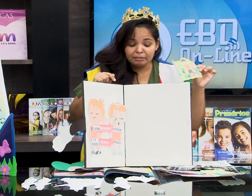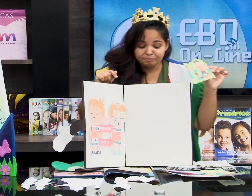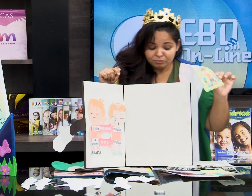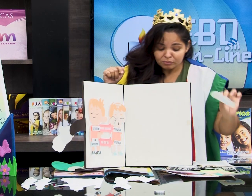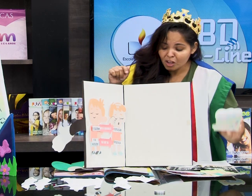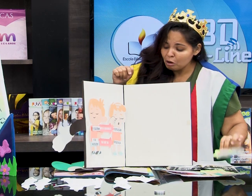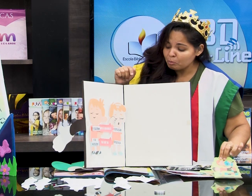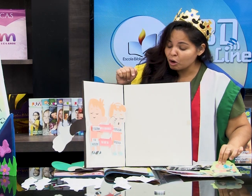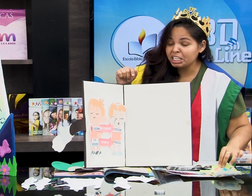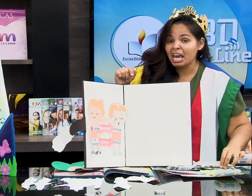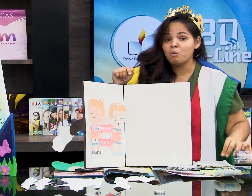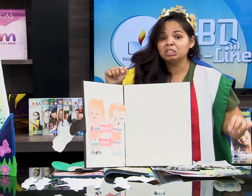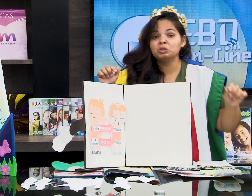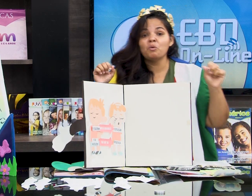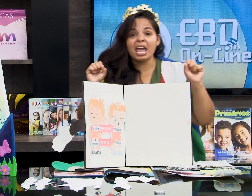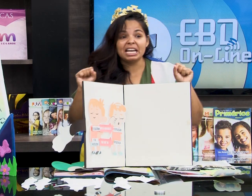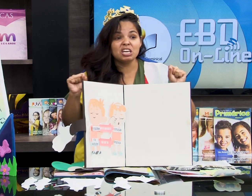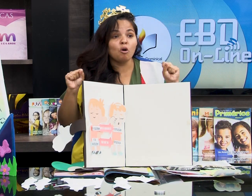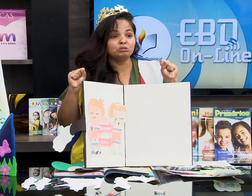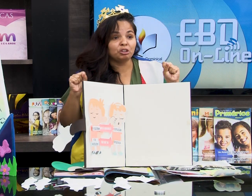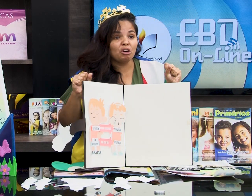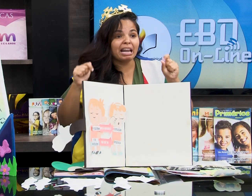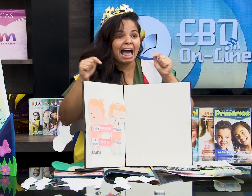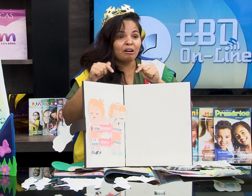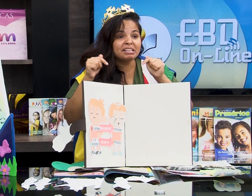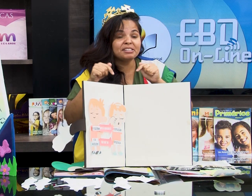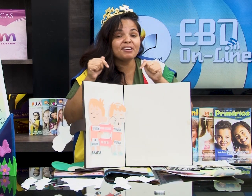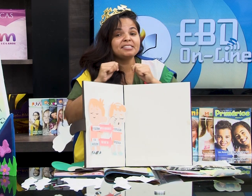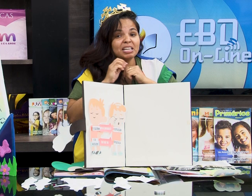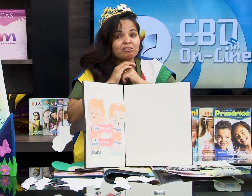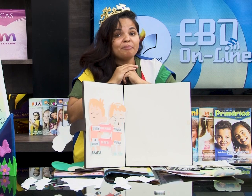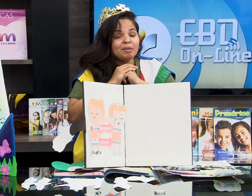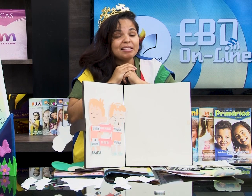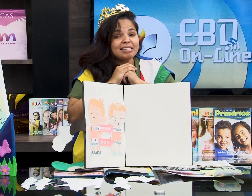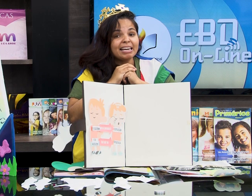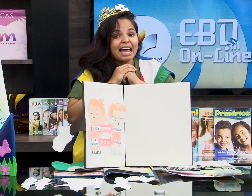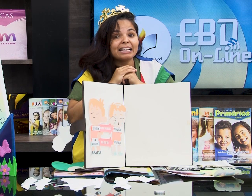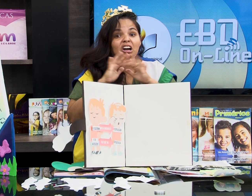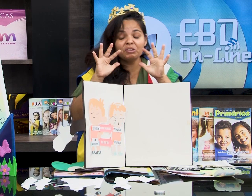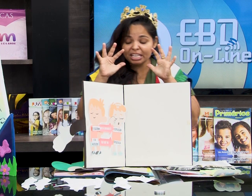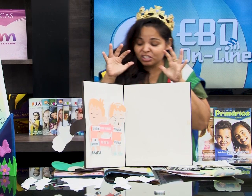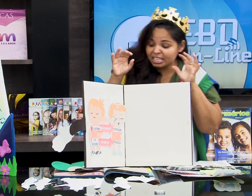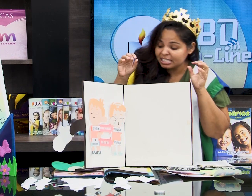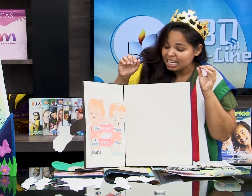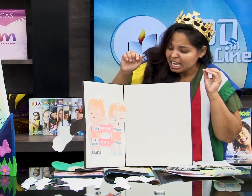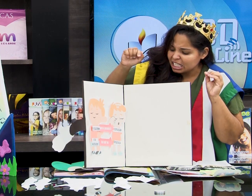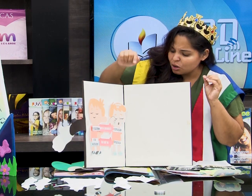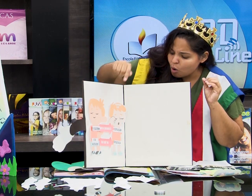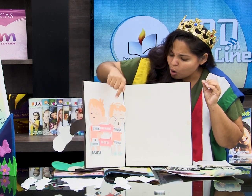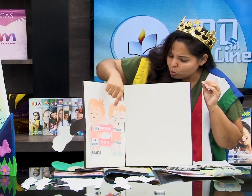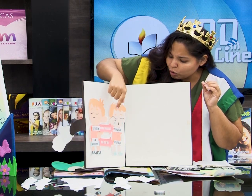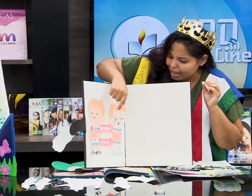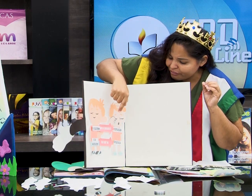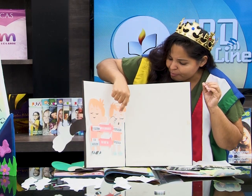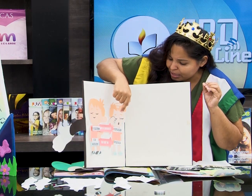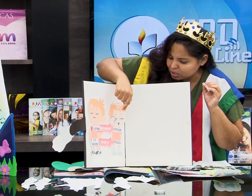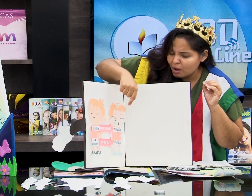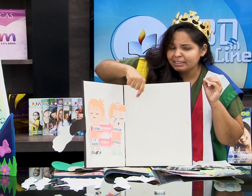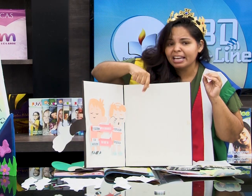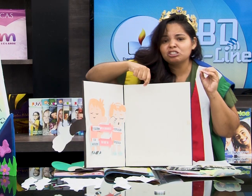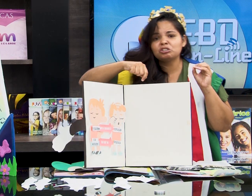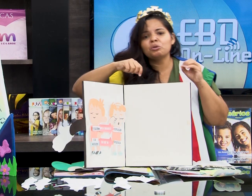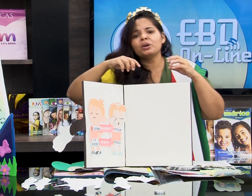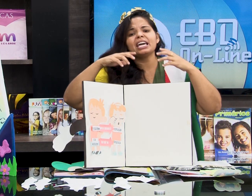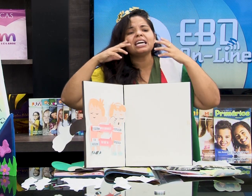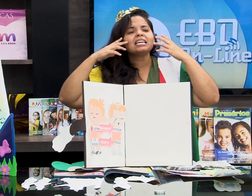por quê? Porque quando ele encontrou lá esse versículo na Bíblia Sagrada, olha o que diz, que o orgulho leva a